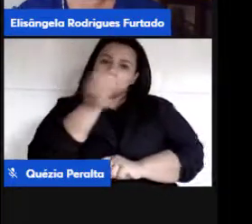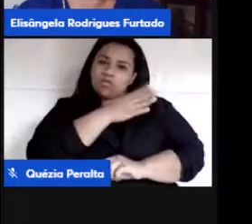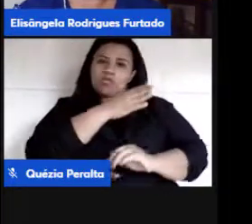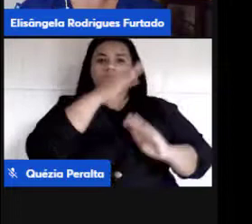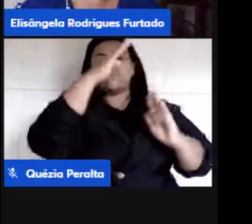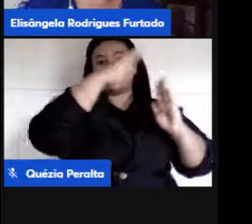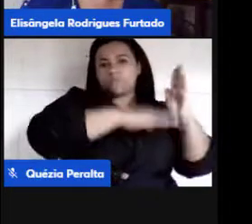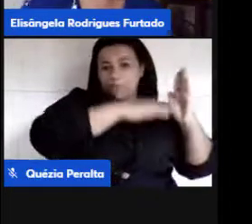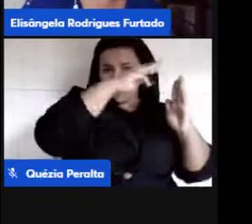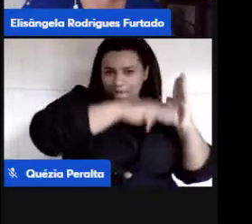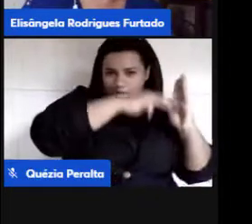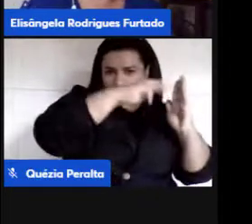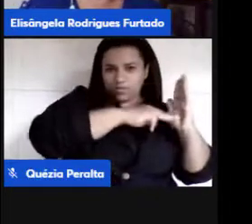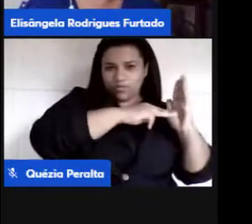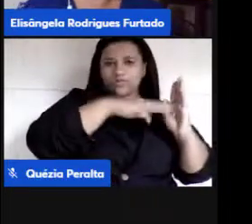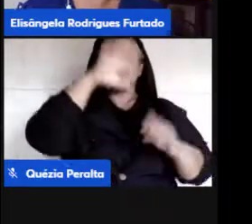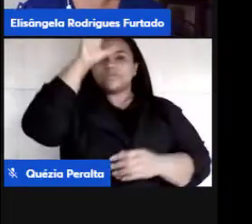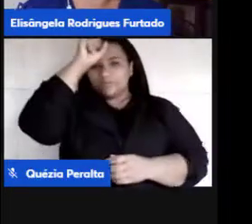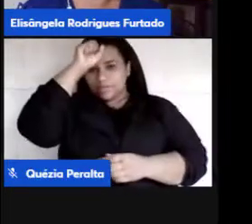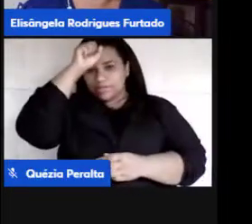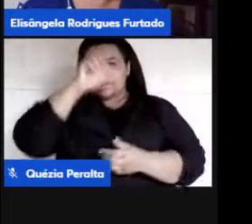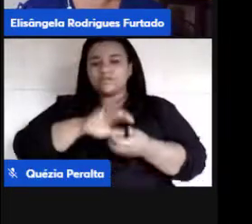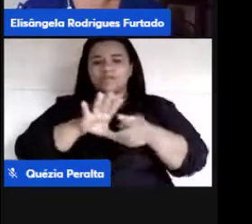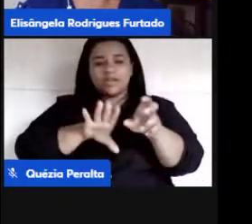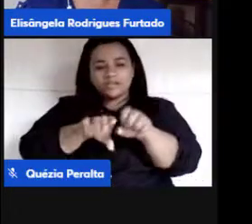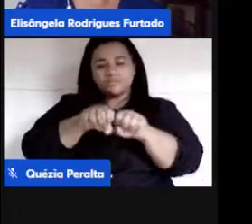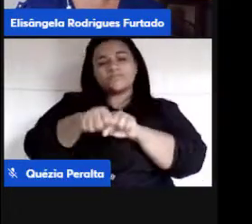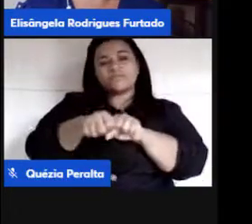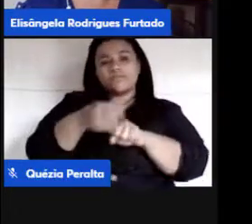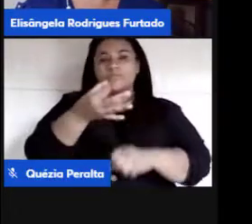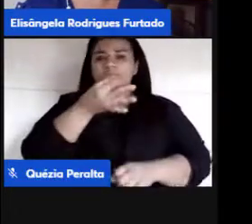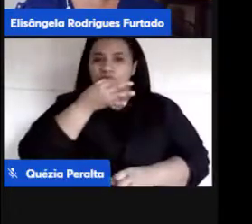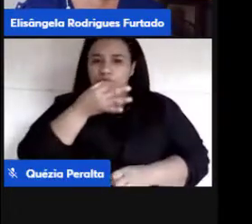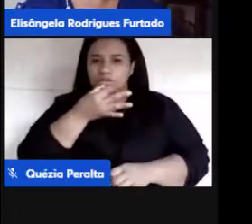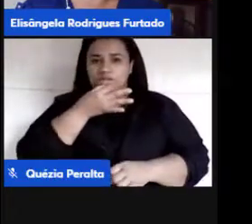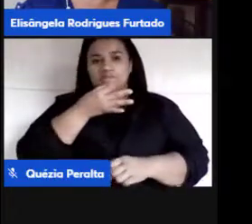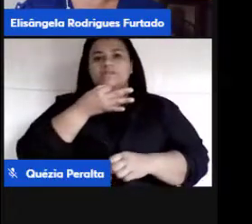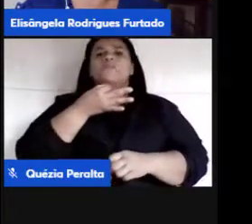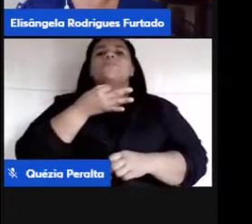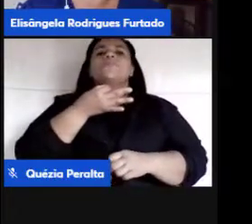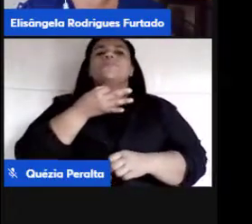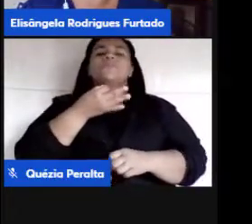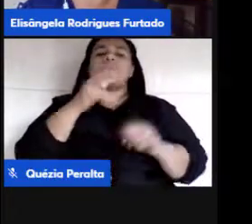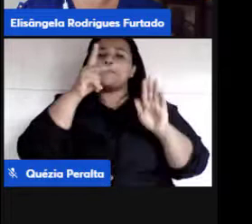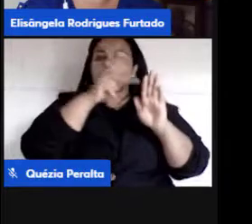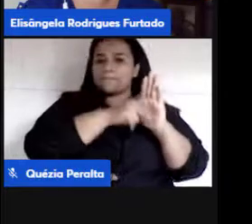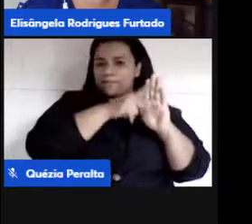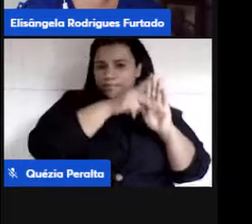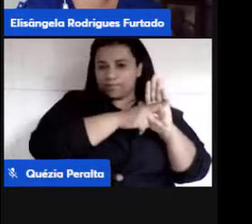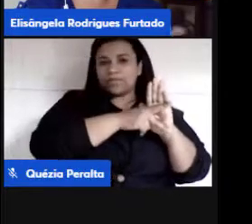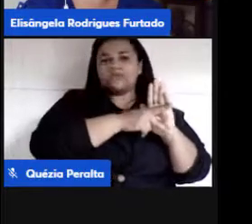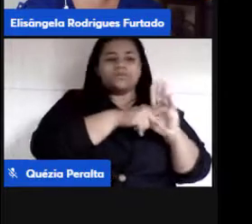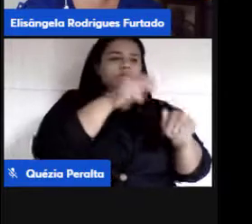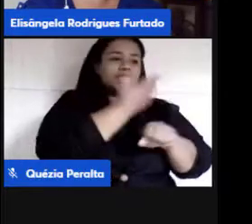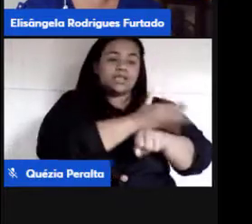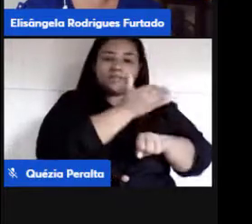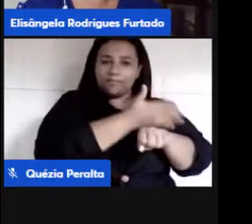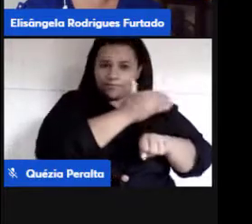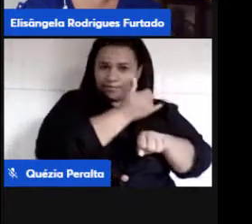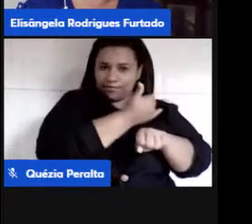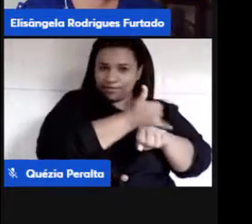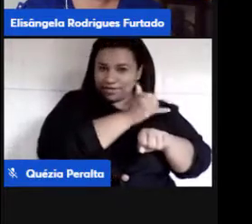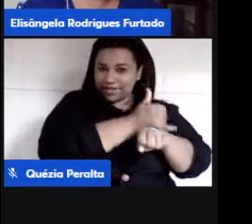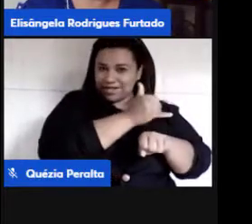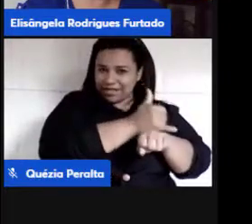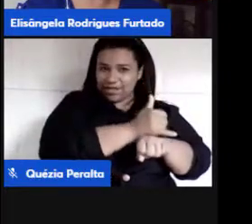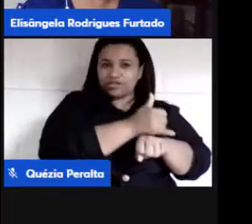aprendizagem. Então, essa formação é para contribuir de uma maneira na sua prática pedagógica. Agora, a minha pergunta para